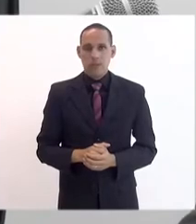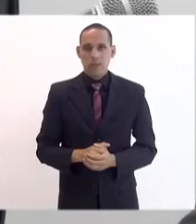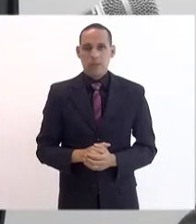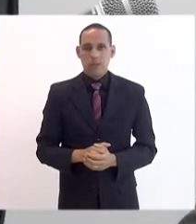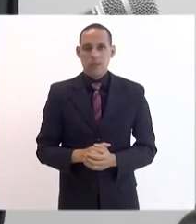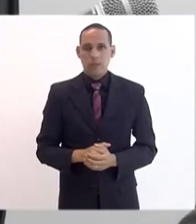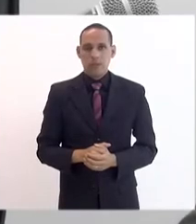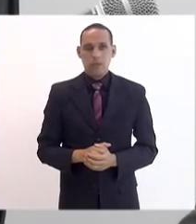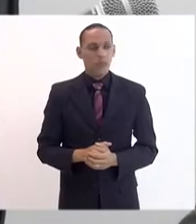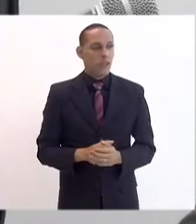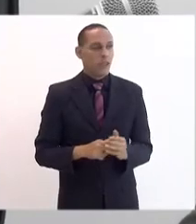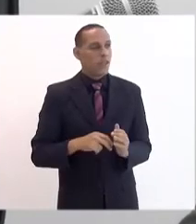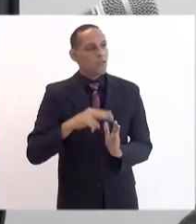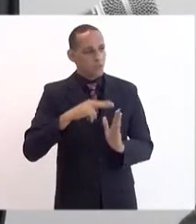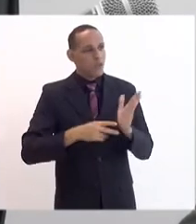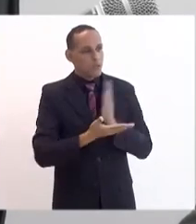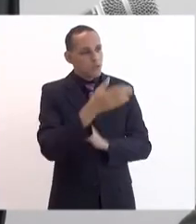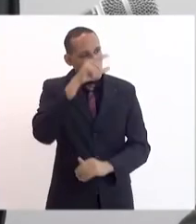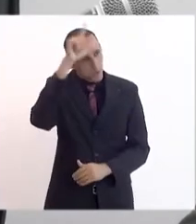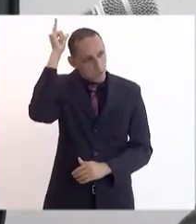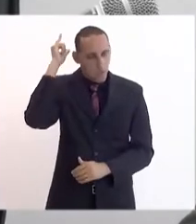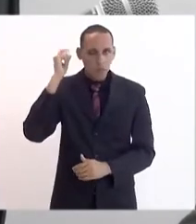Vista. Vista, deputado Luiz Paulo.